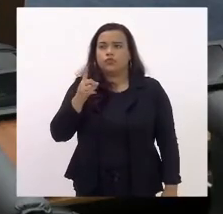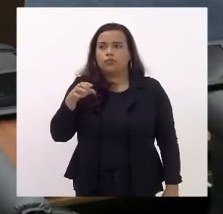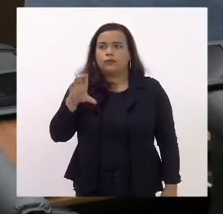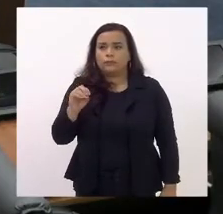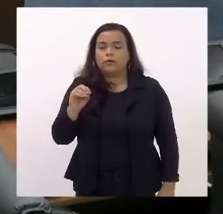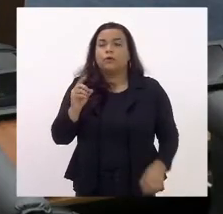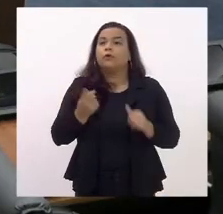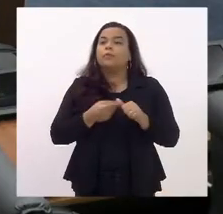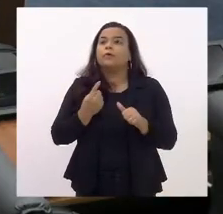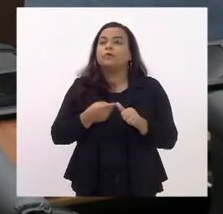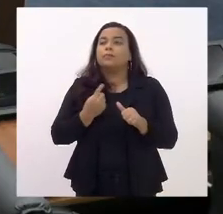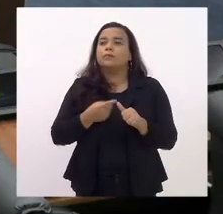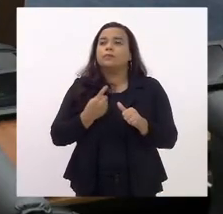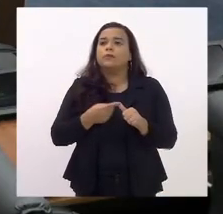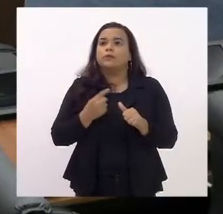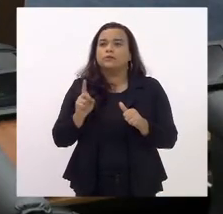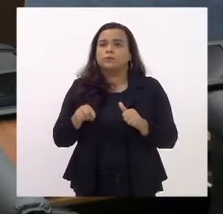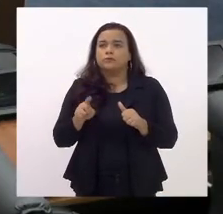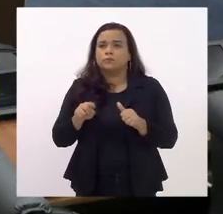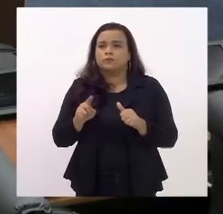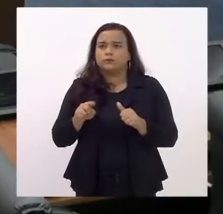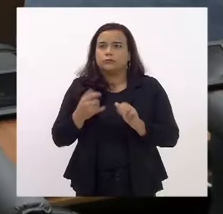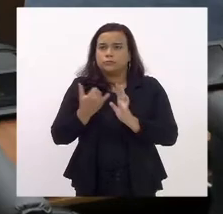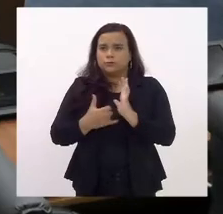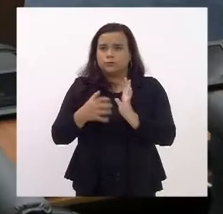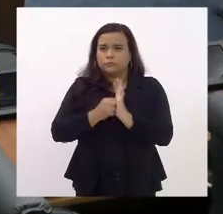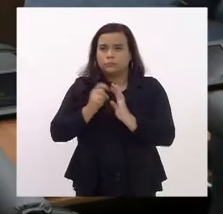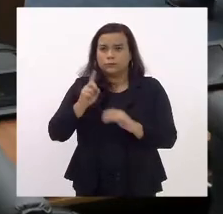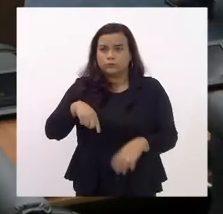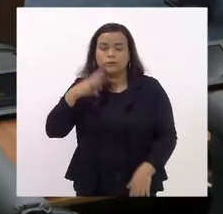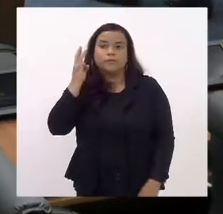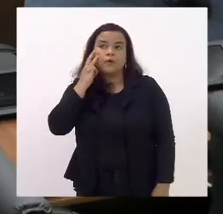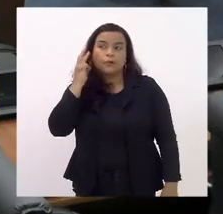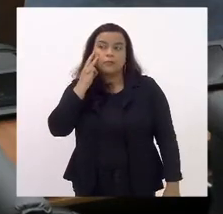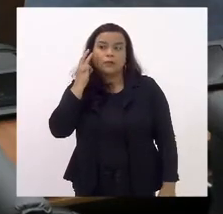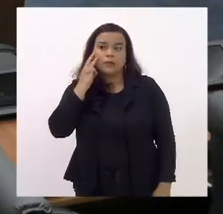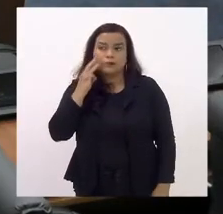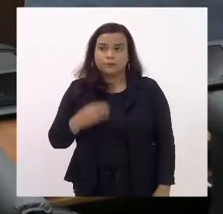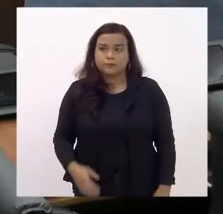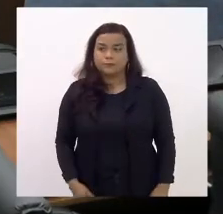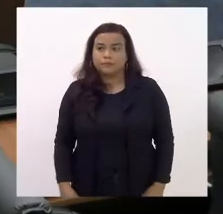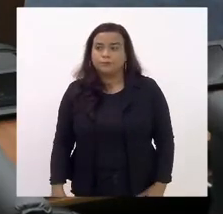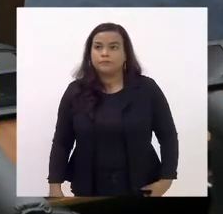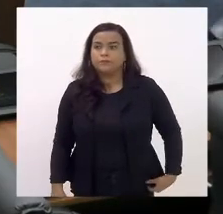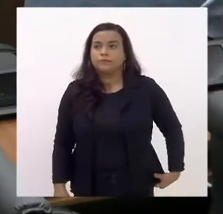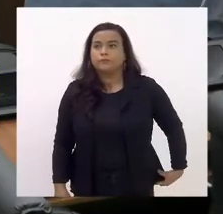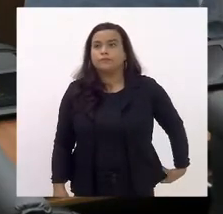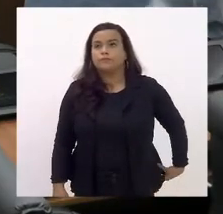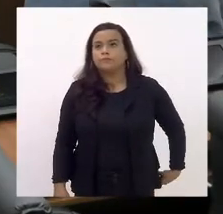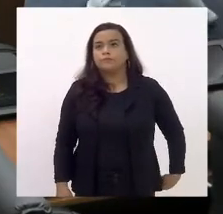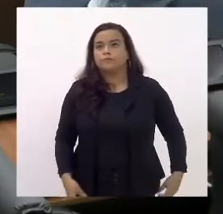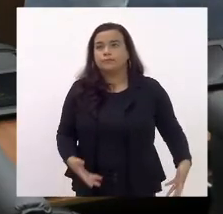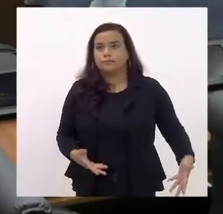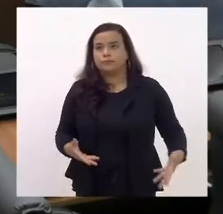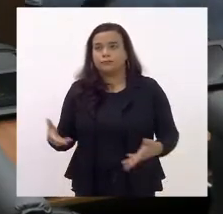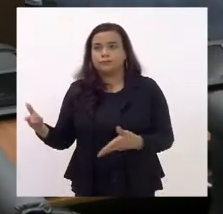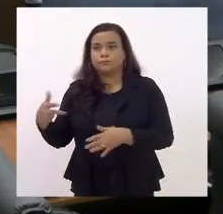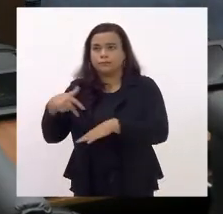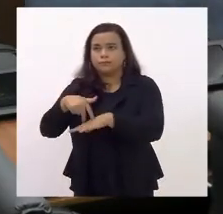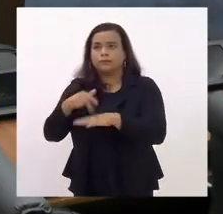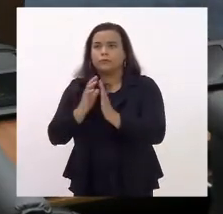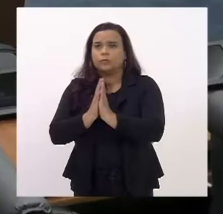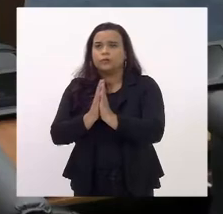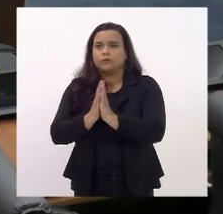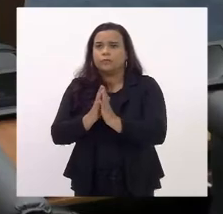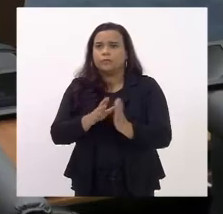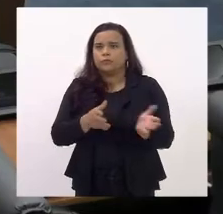Primeiro orador escrito é o nobre deputado Valdeque Carneiro. Por favor, eu precisava de um pano aqui, eu